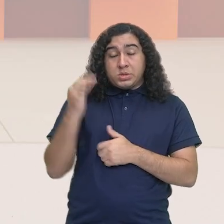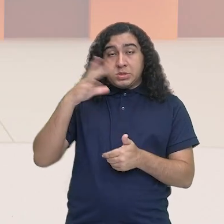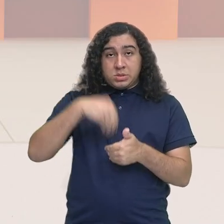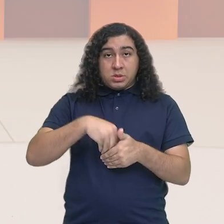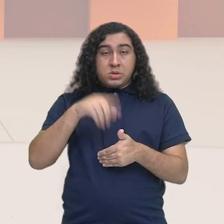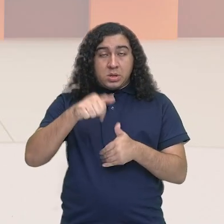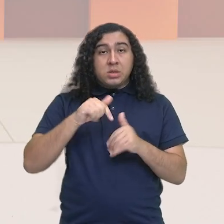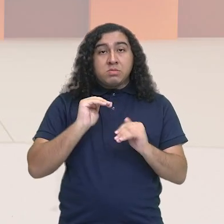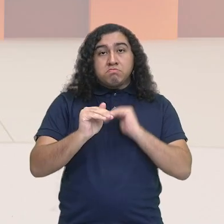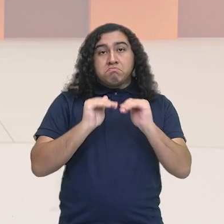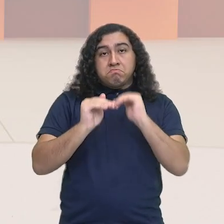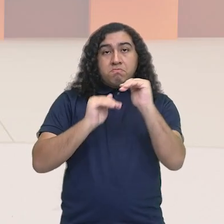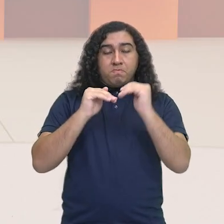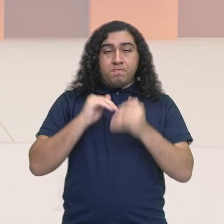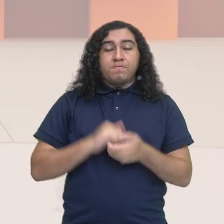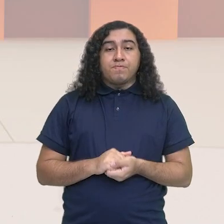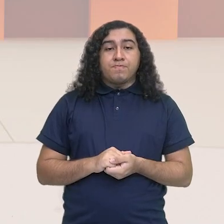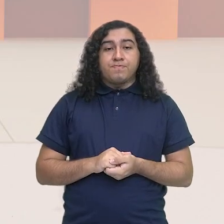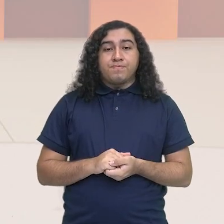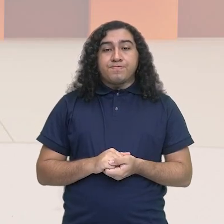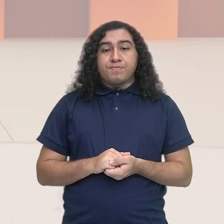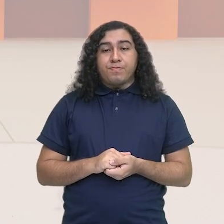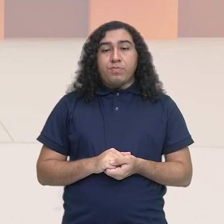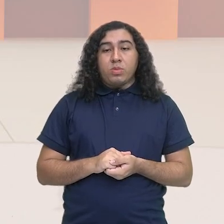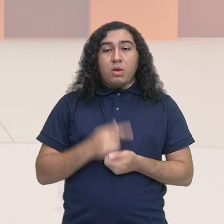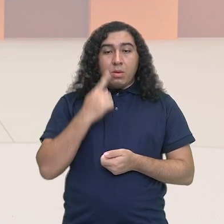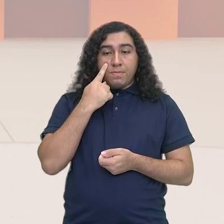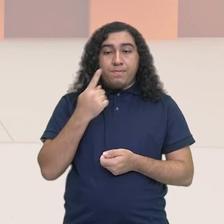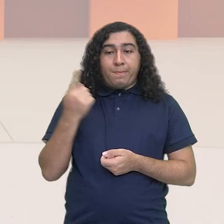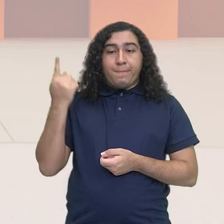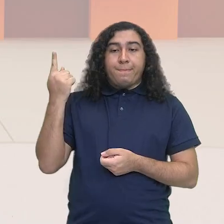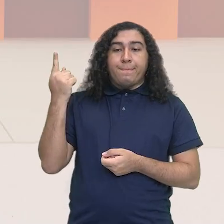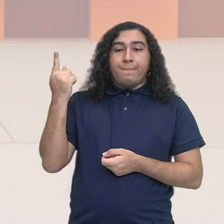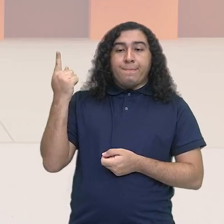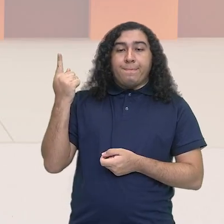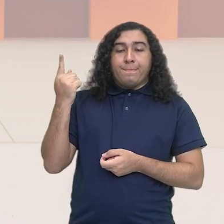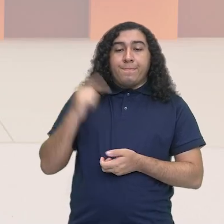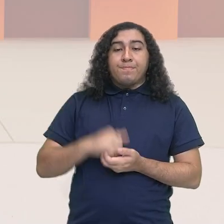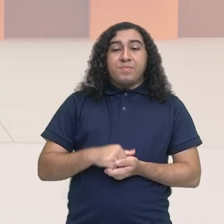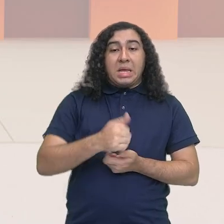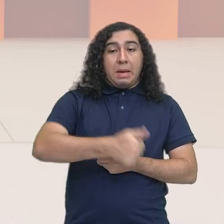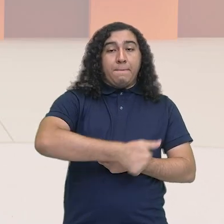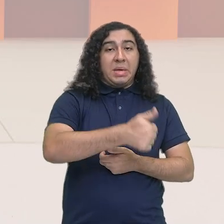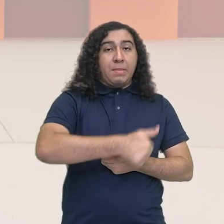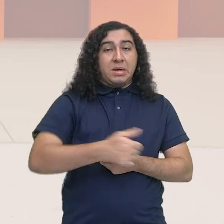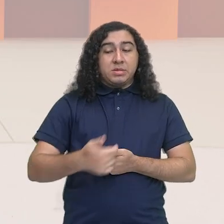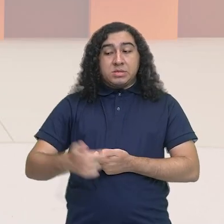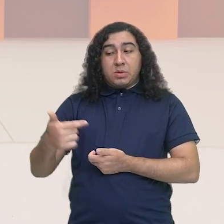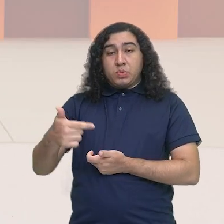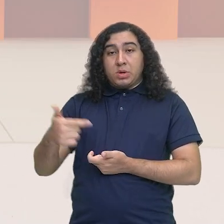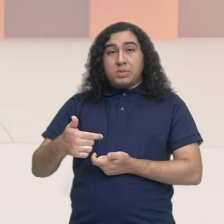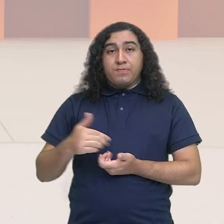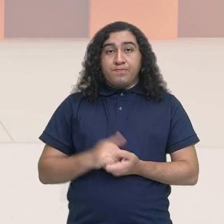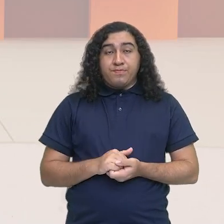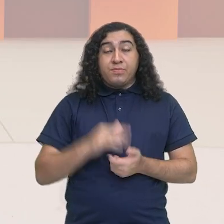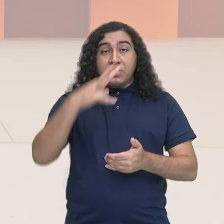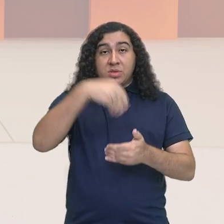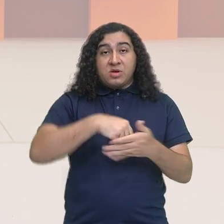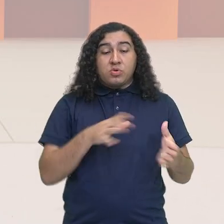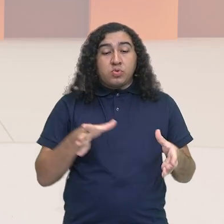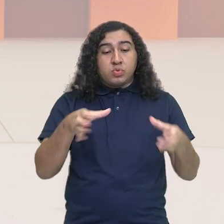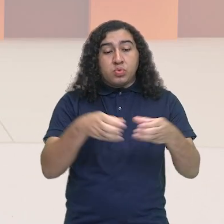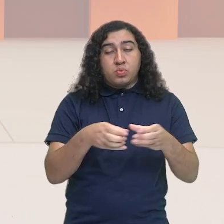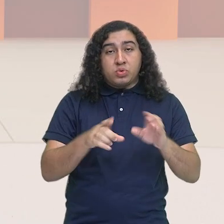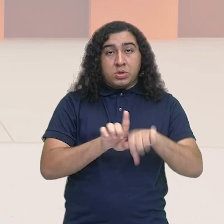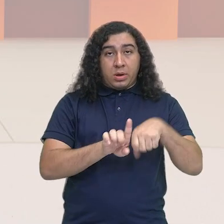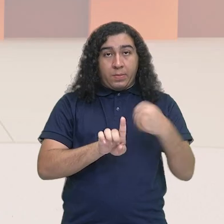processo de socialização, que é a questão da socialização primária e secundária, né, dentro dos grupos, dentro do